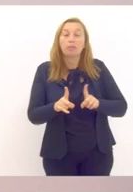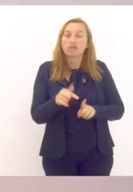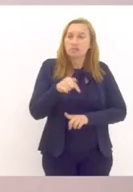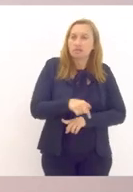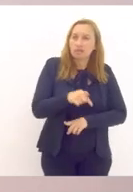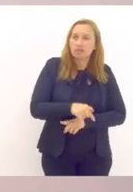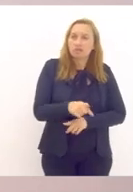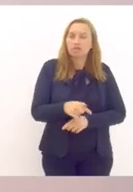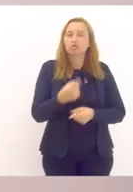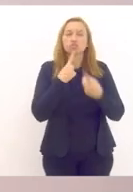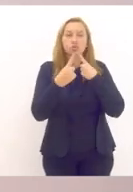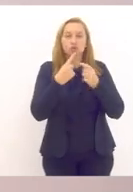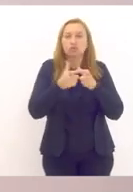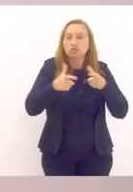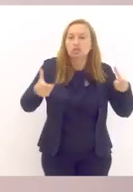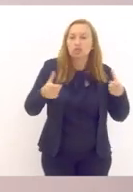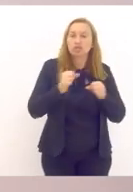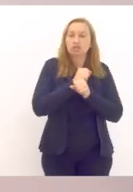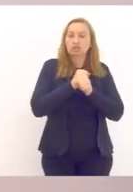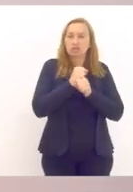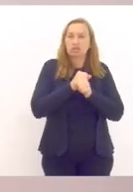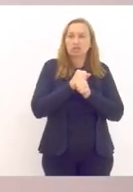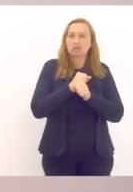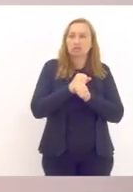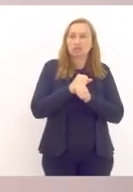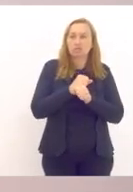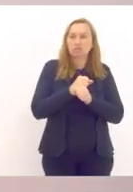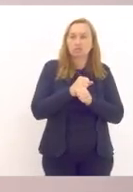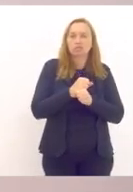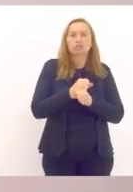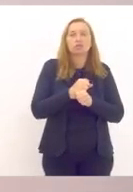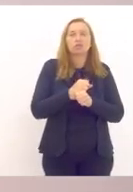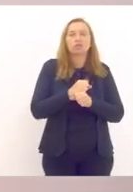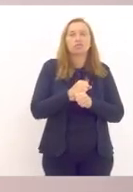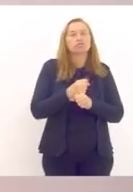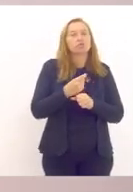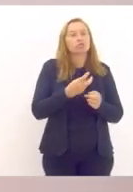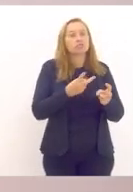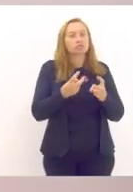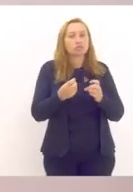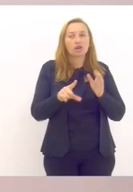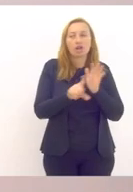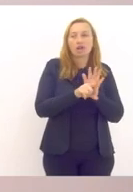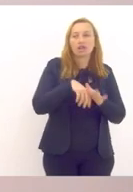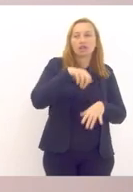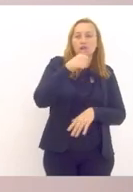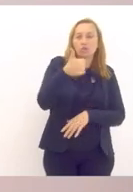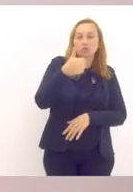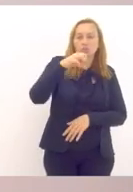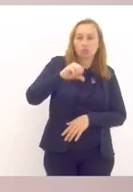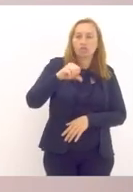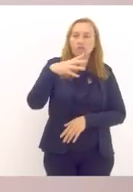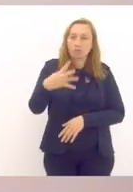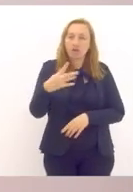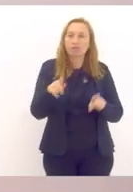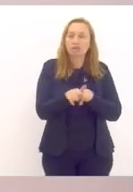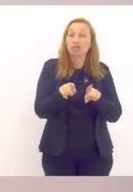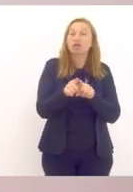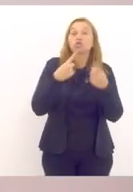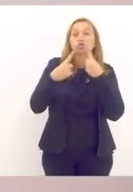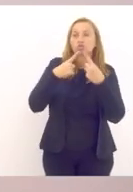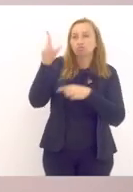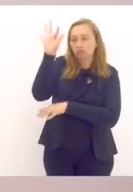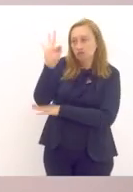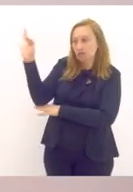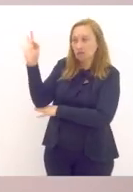Nós temos grandes discussões esse ano, ou seja, ainda o rescaldo da Lei 194 e uma discussão de federação que está acontecendo, até